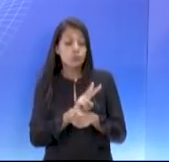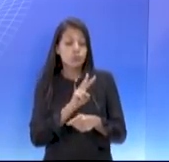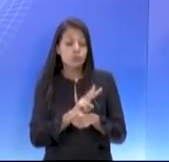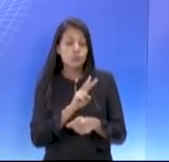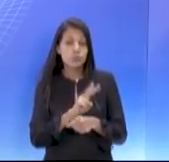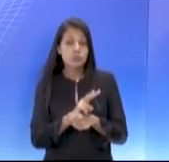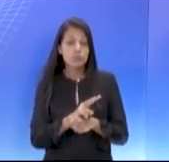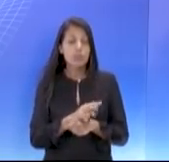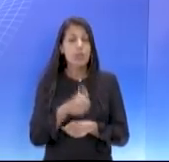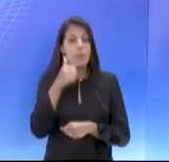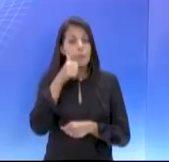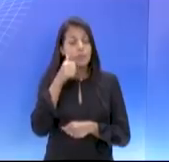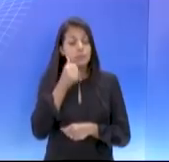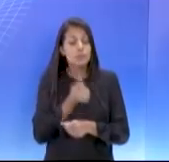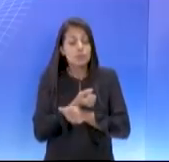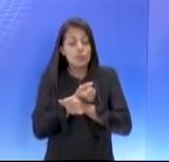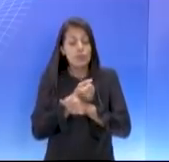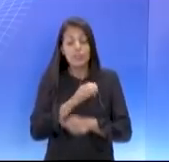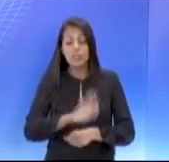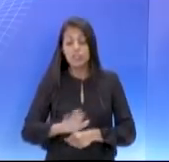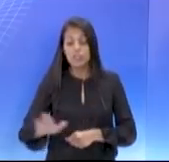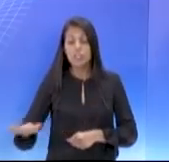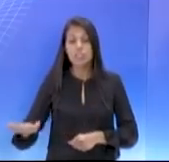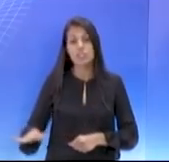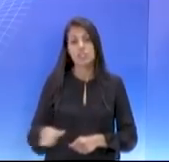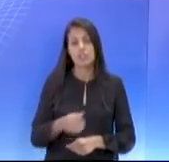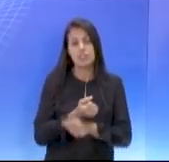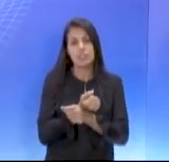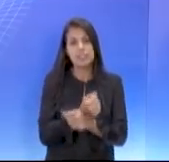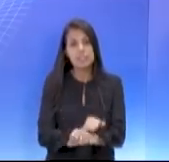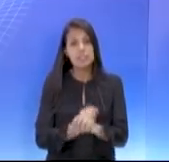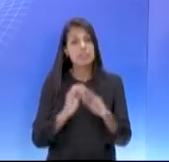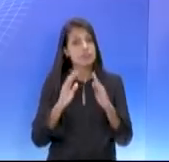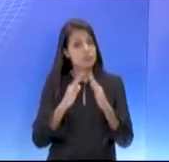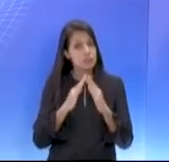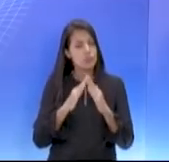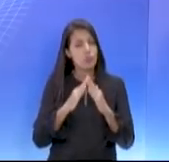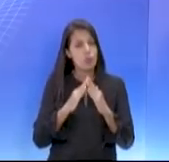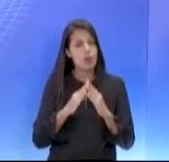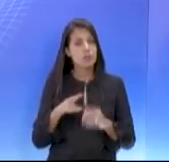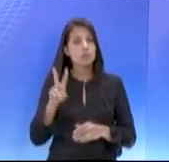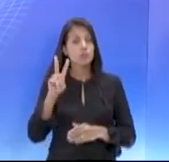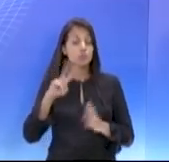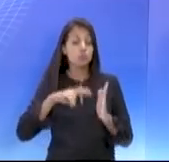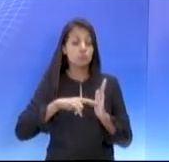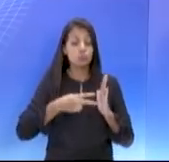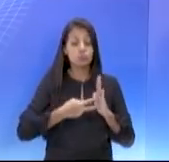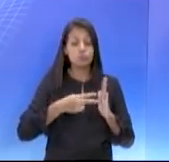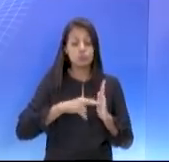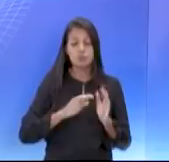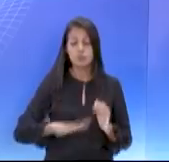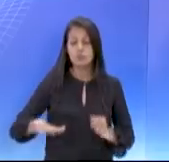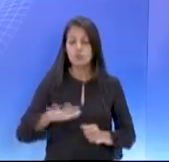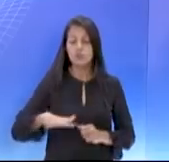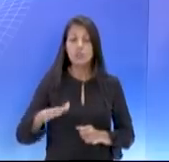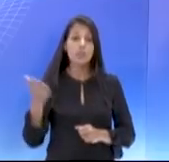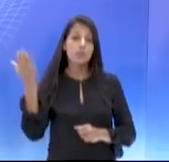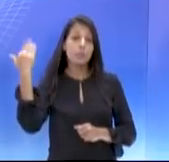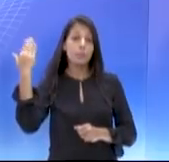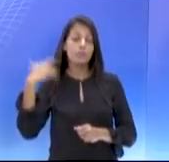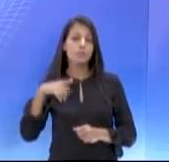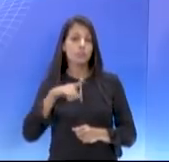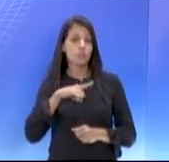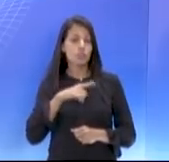de casa, é uma escrava de dentro de casa. E está aí a ambiguidade da sociedade naquela época. Nós tínhamos os